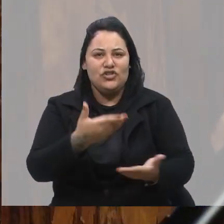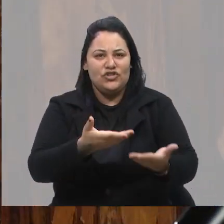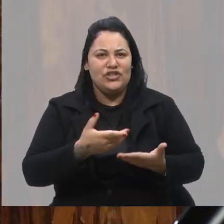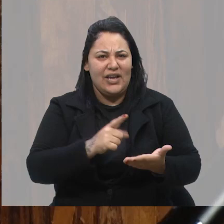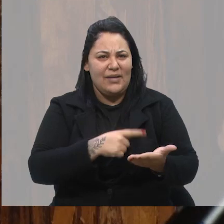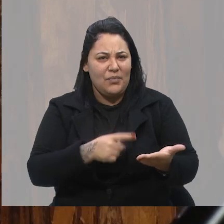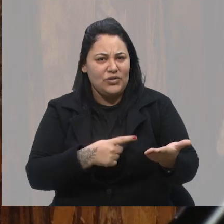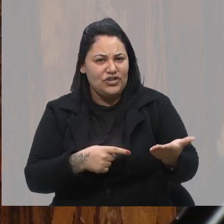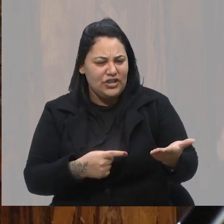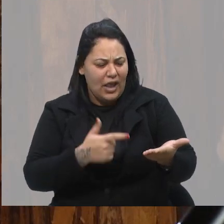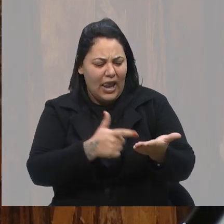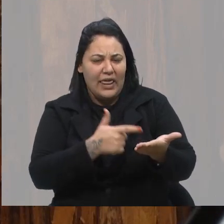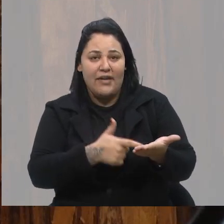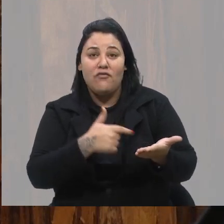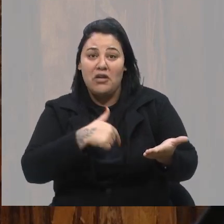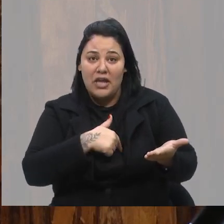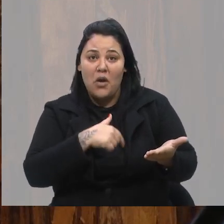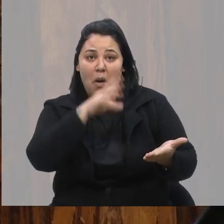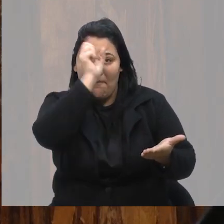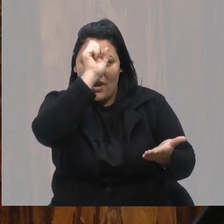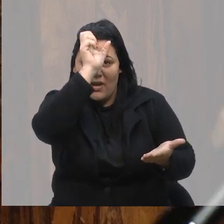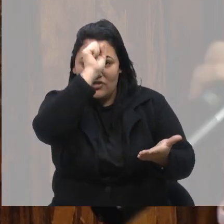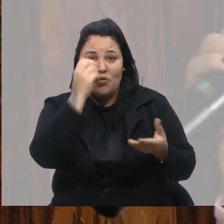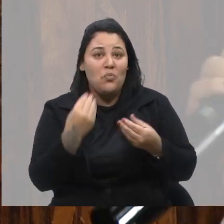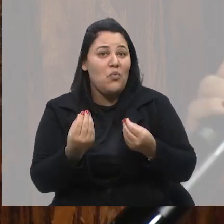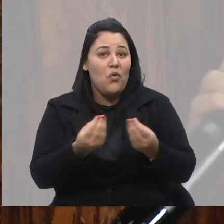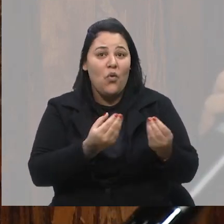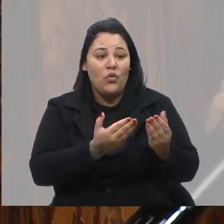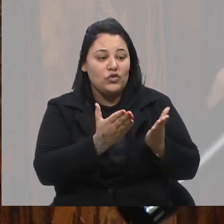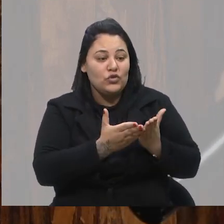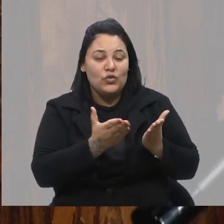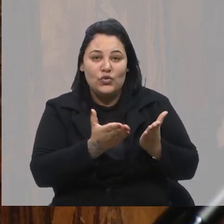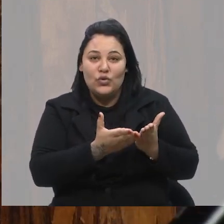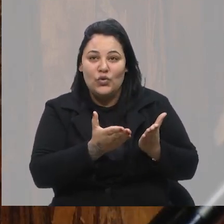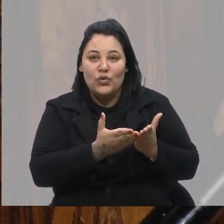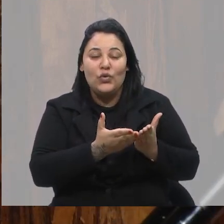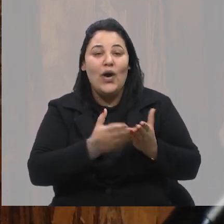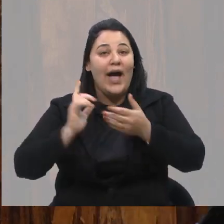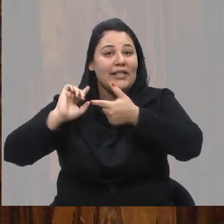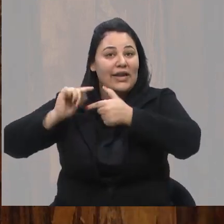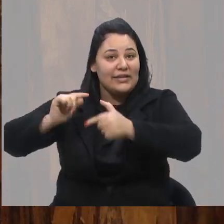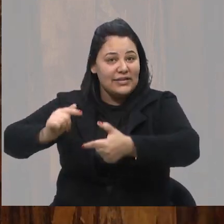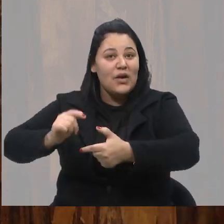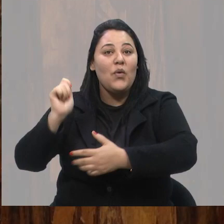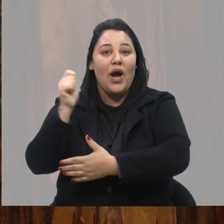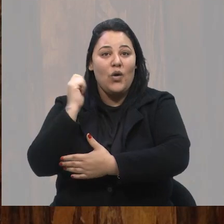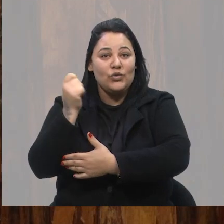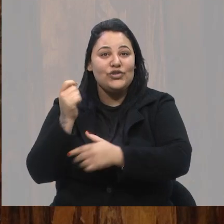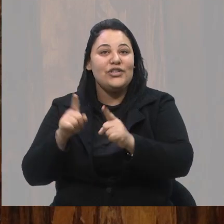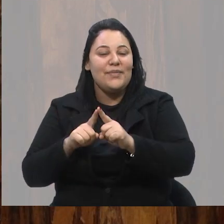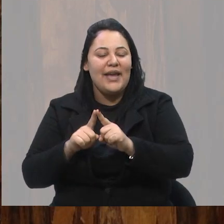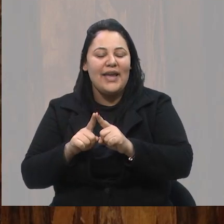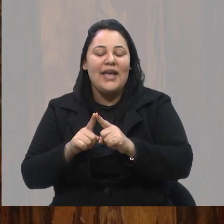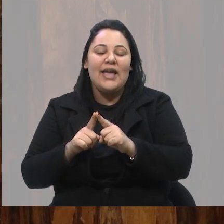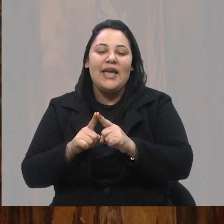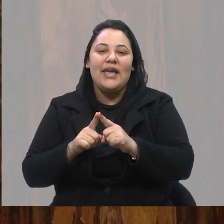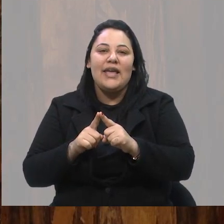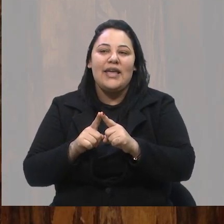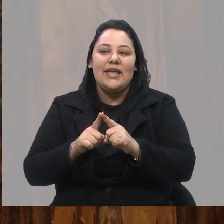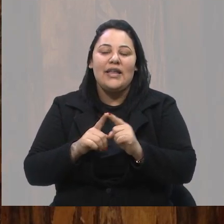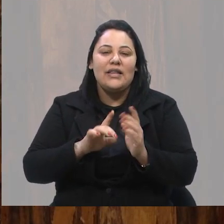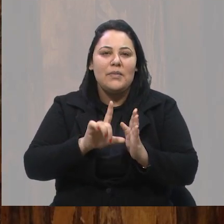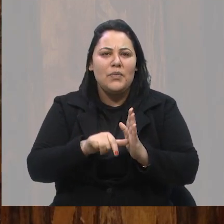e a gente estudou um pouco sobre o nativismo, sobre o regionalismo, sobre a tradição gaúcha. E ali